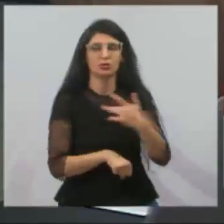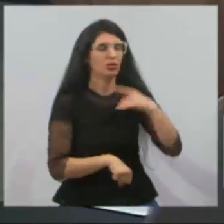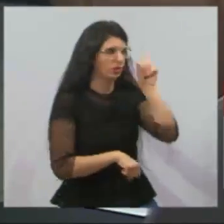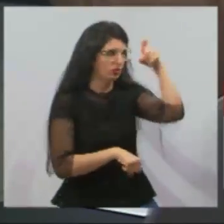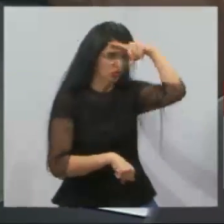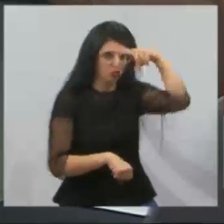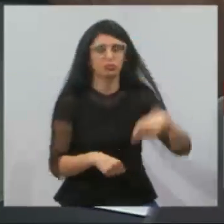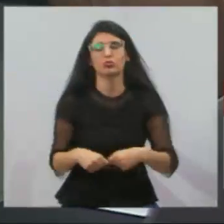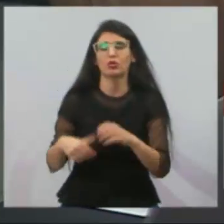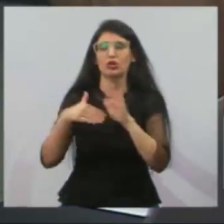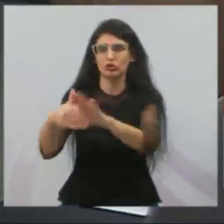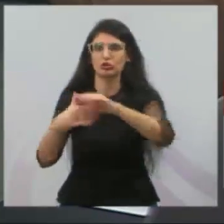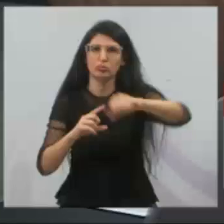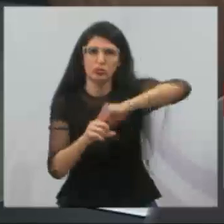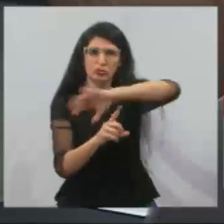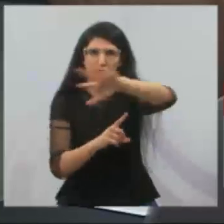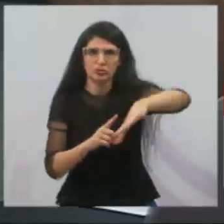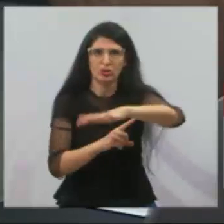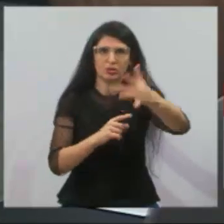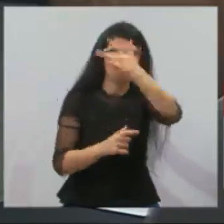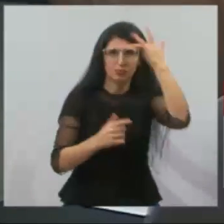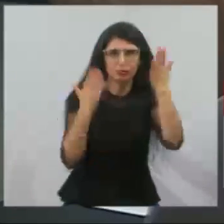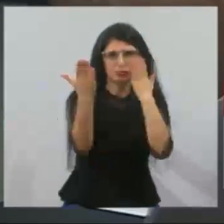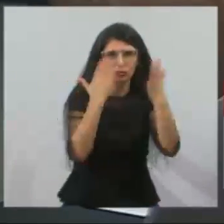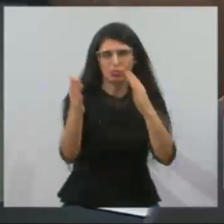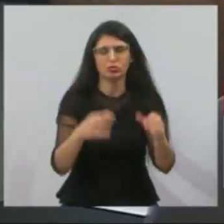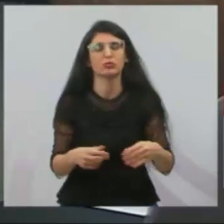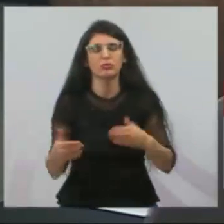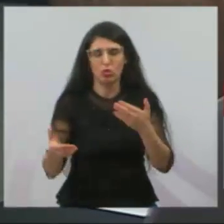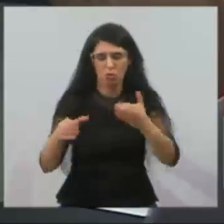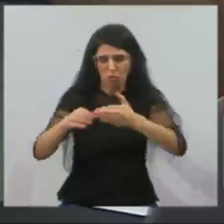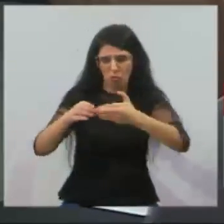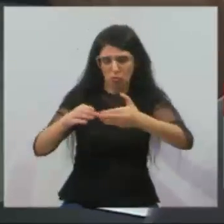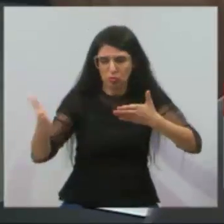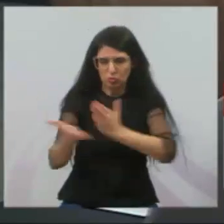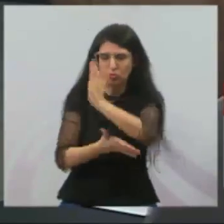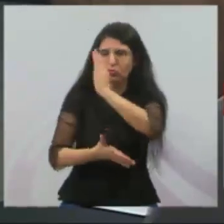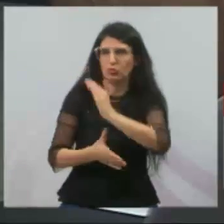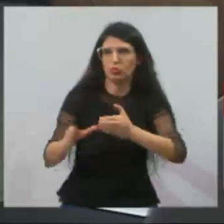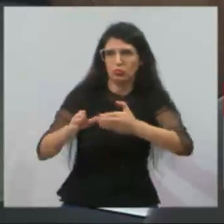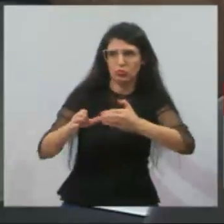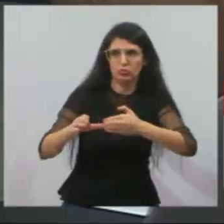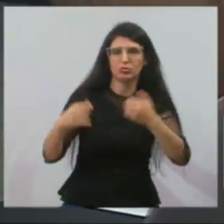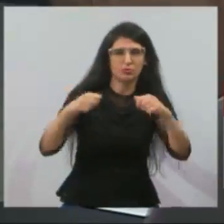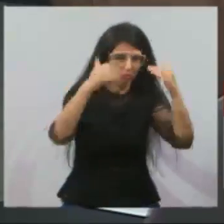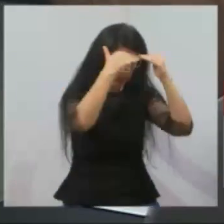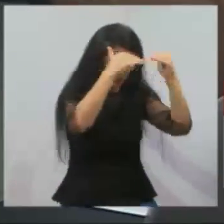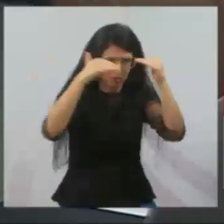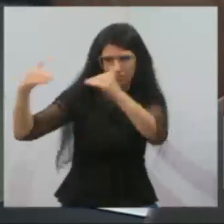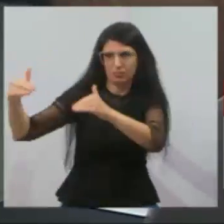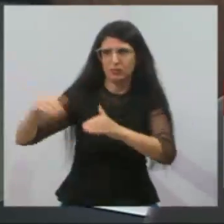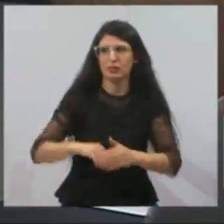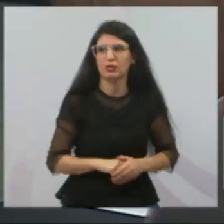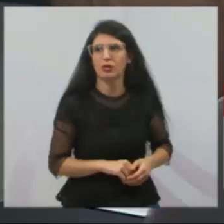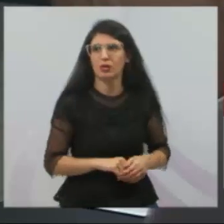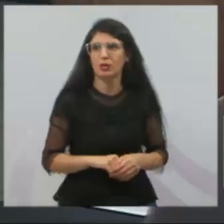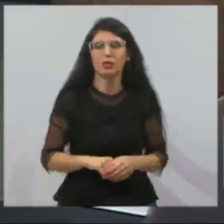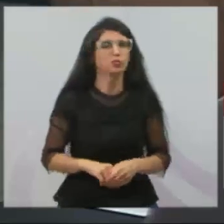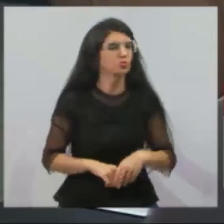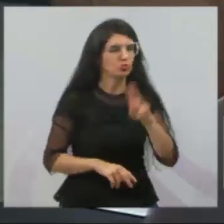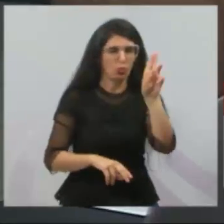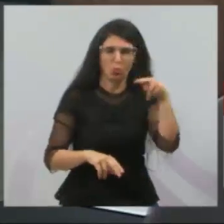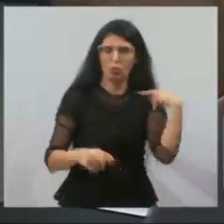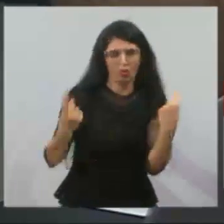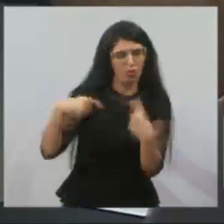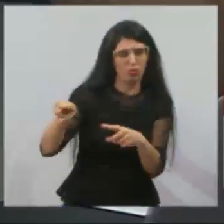e etc. Porque eles prestaram concurso como curso superior. Não sou desfavorável nunca votei nenhum favorável.